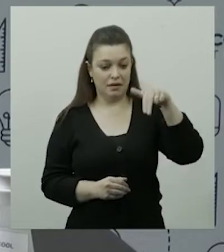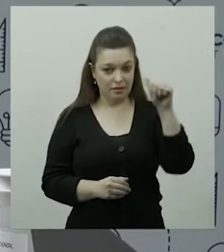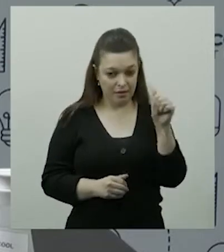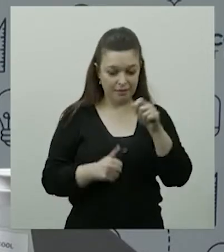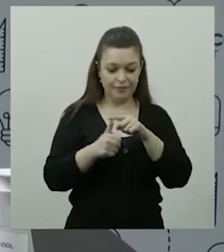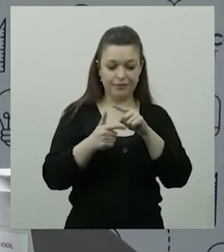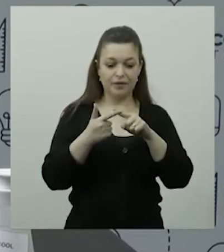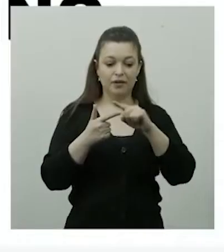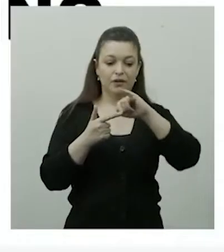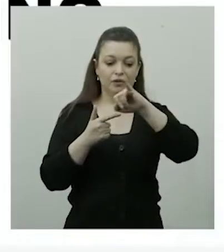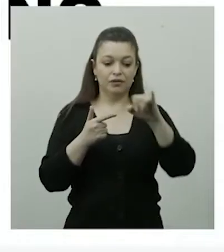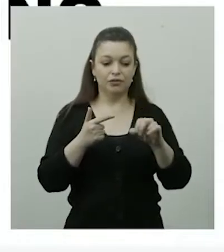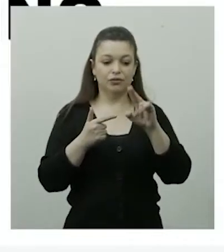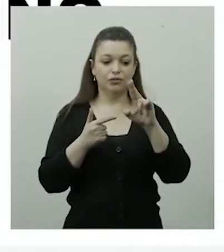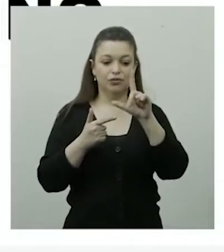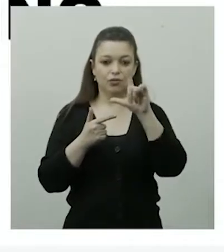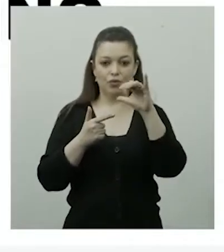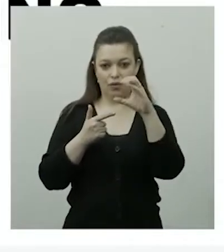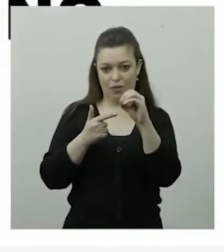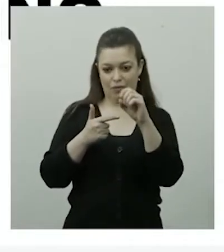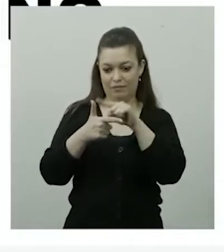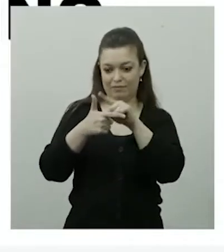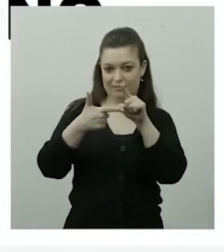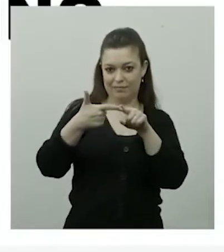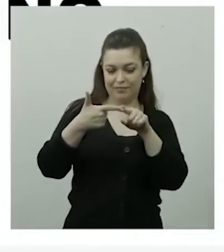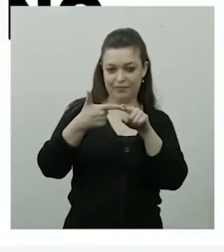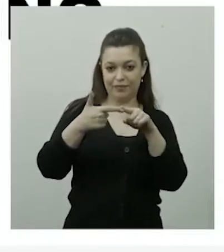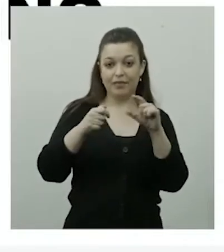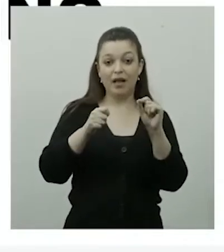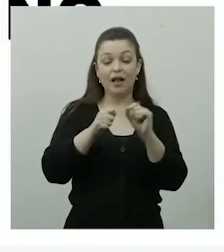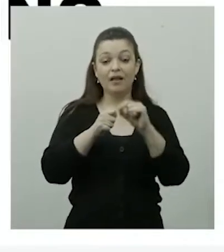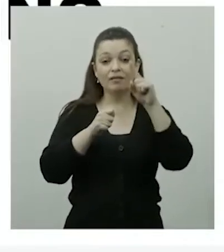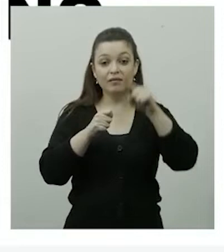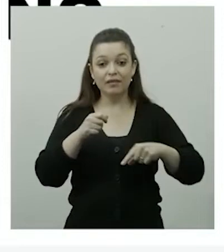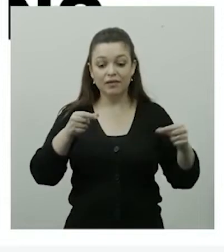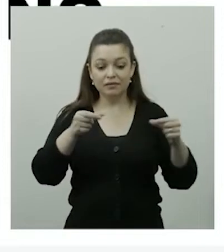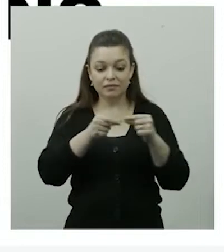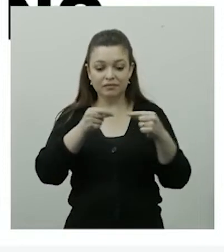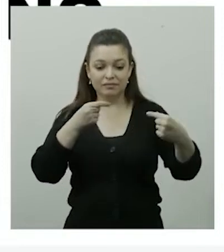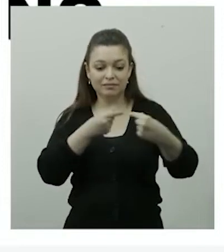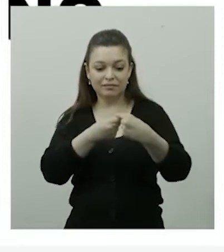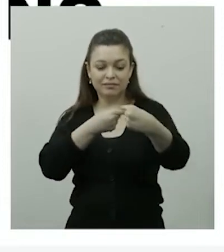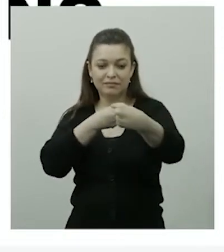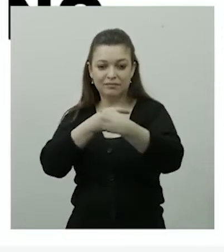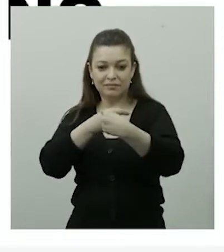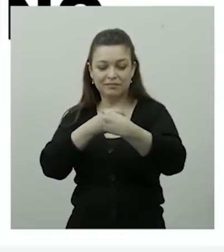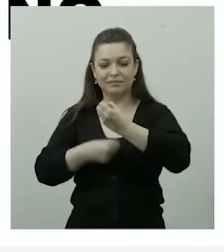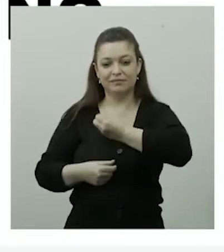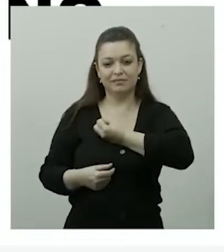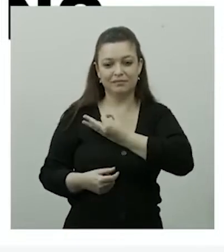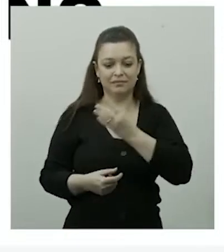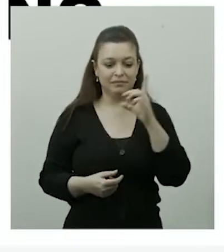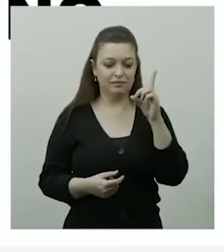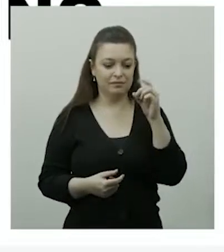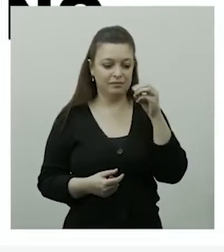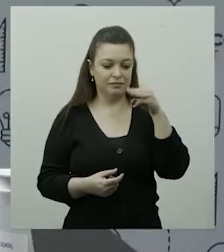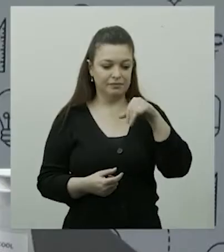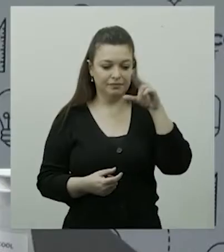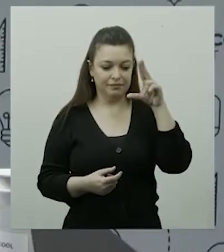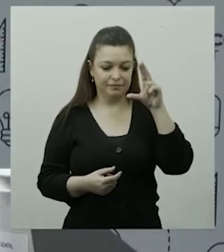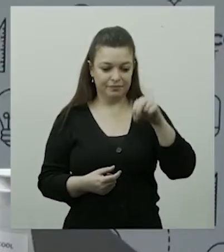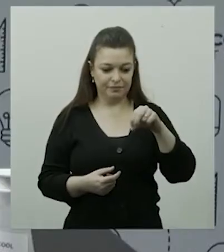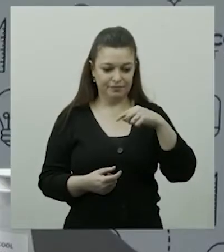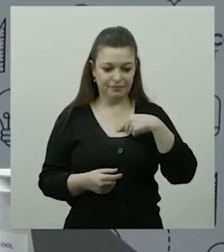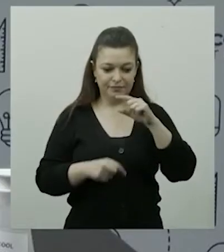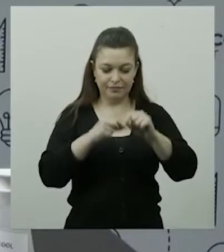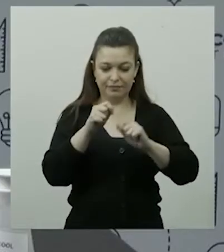Júlio. A Ana e o Júlio jogaram dominó. Estão vendo as peças do dominó deles lá? Tá virada para baixo, né? Porque